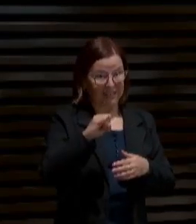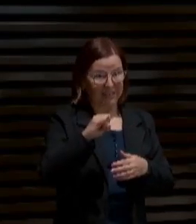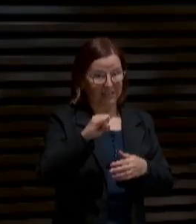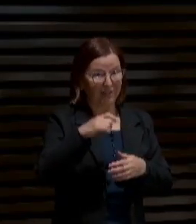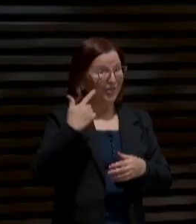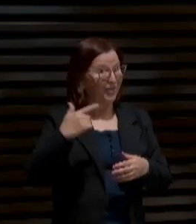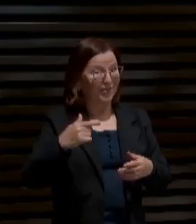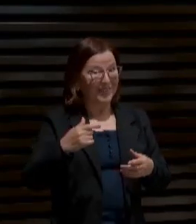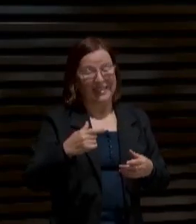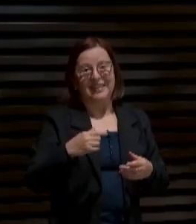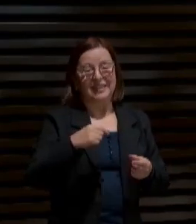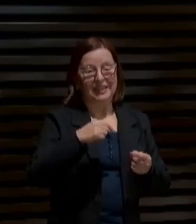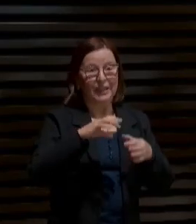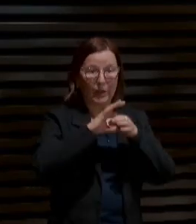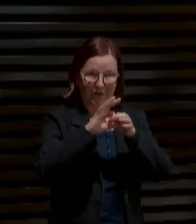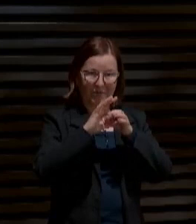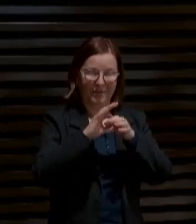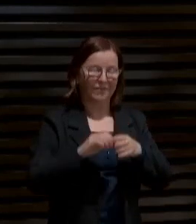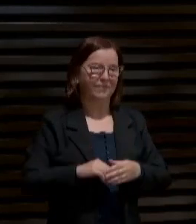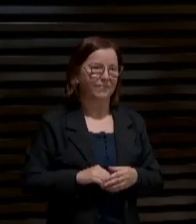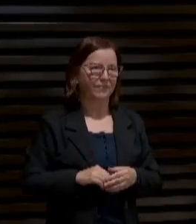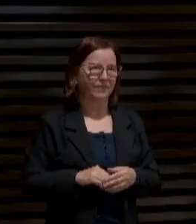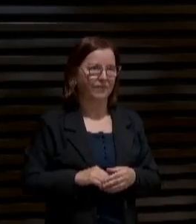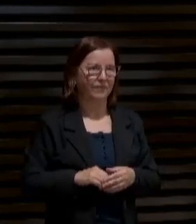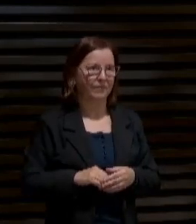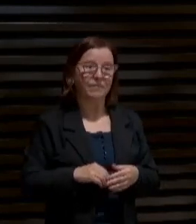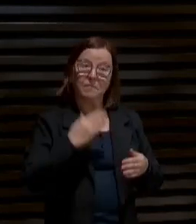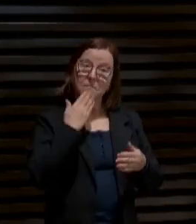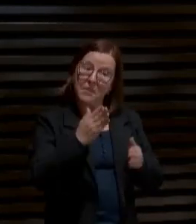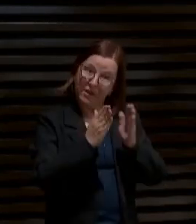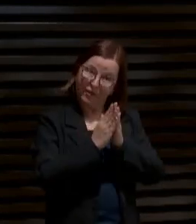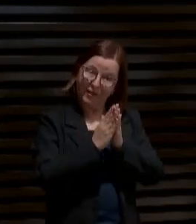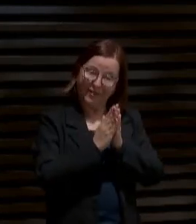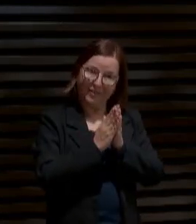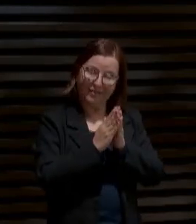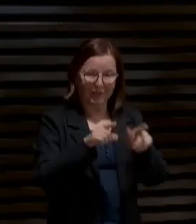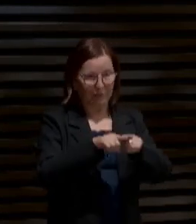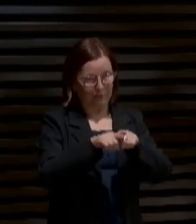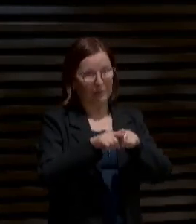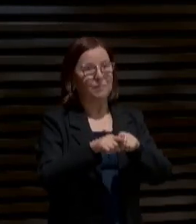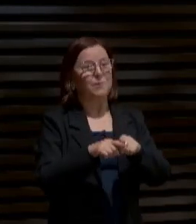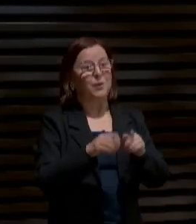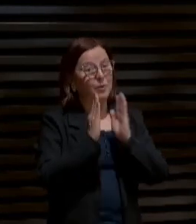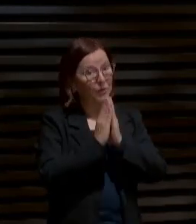não peço oração os irmãos vão tá orando por você você vai se sentir mais forte meu irmão